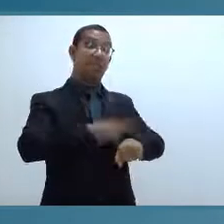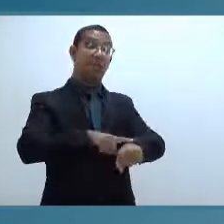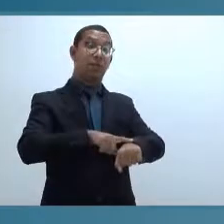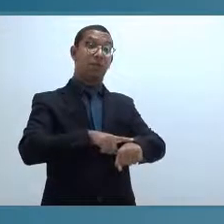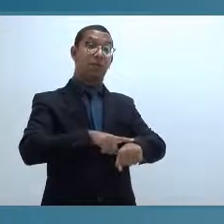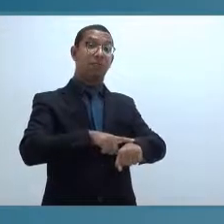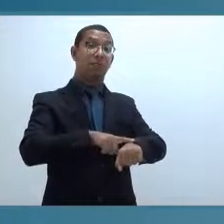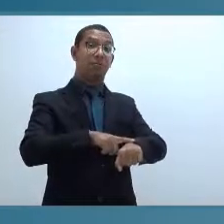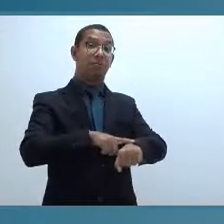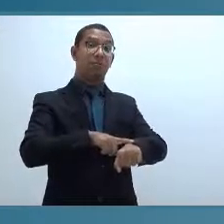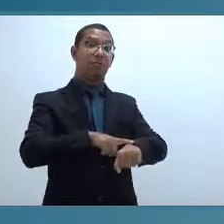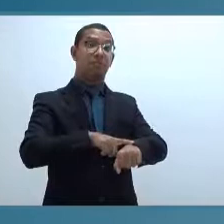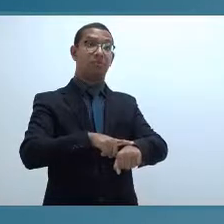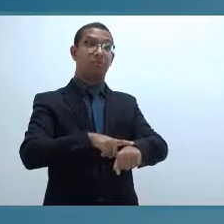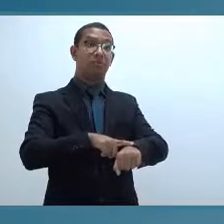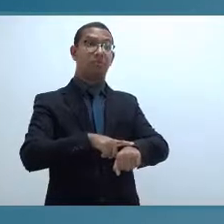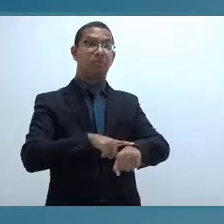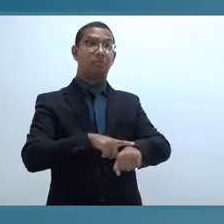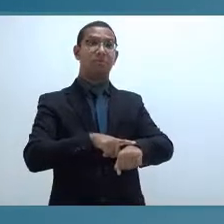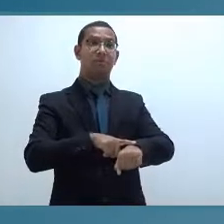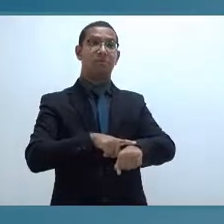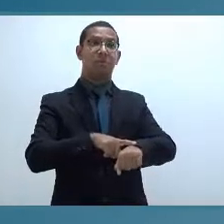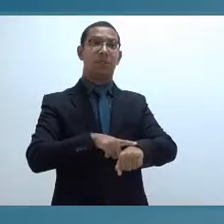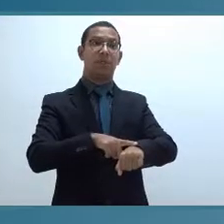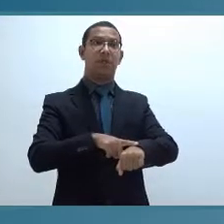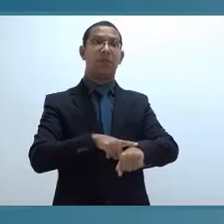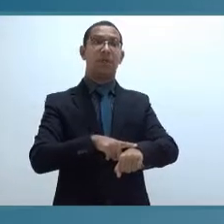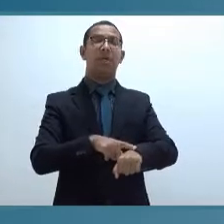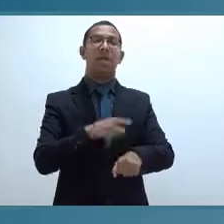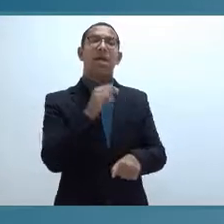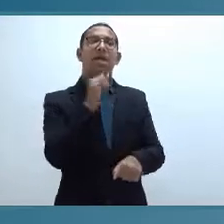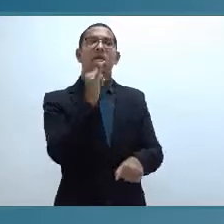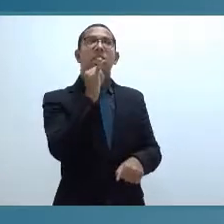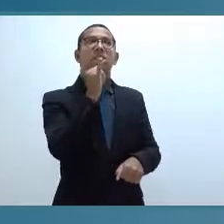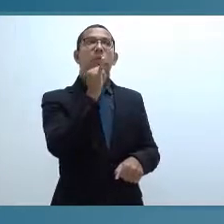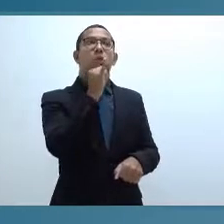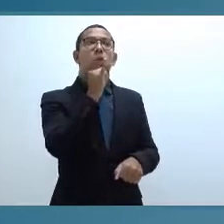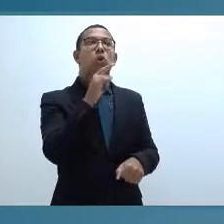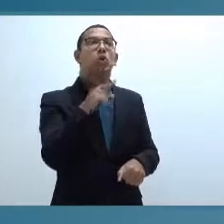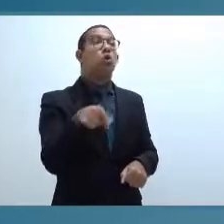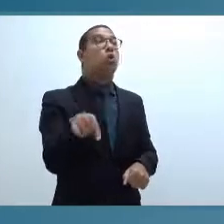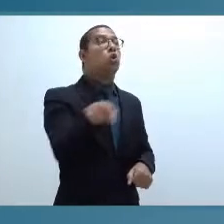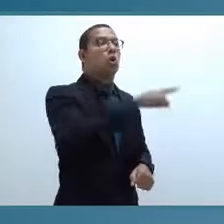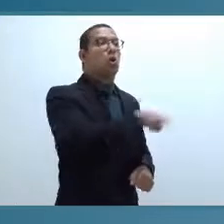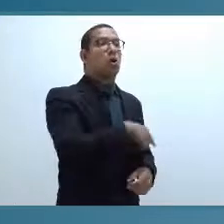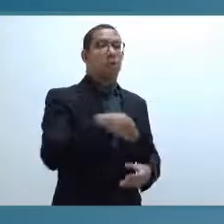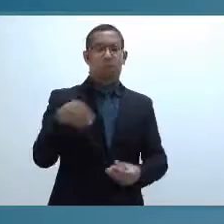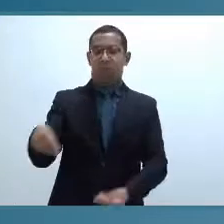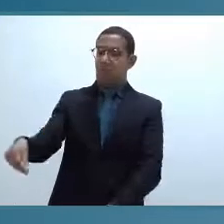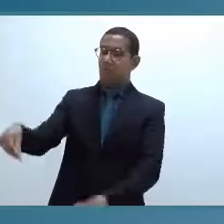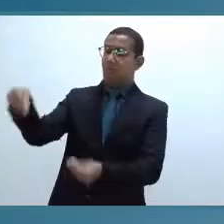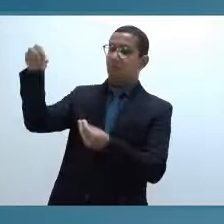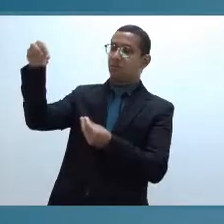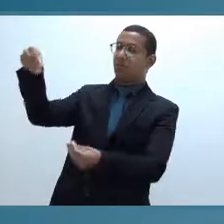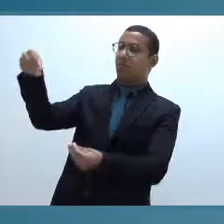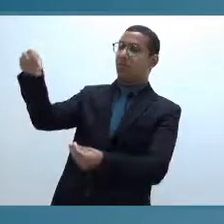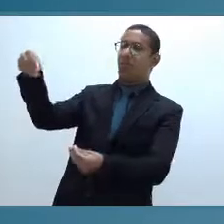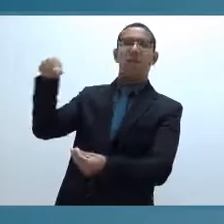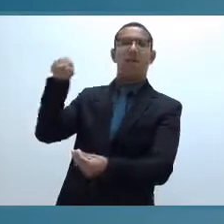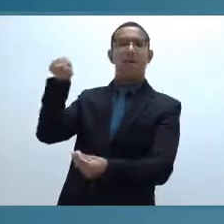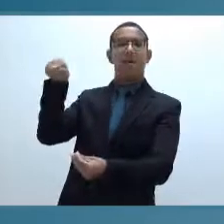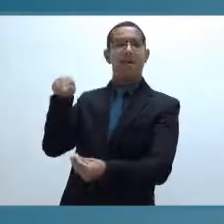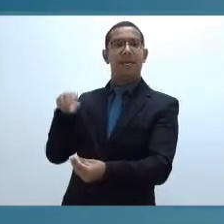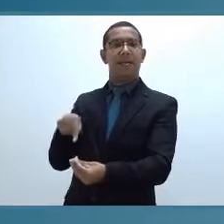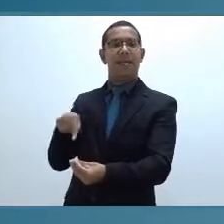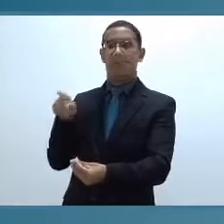Então, se nós temos ainda uma proposta de resolução que ainda vai ser apreciada, que não